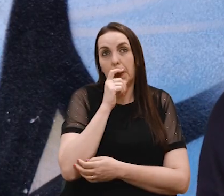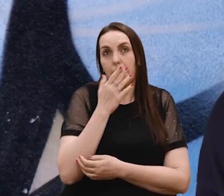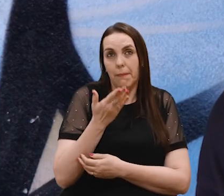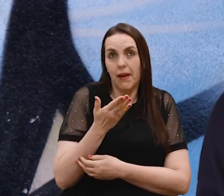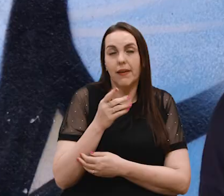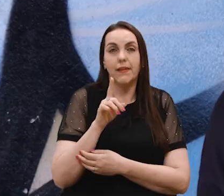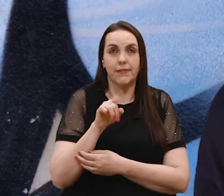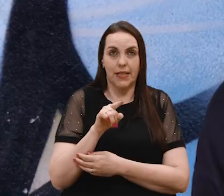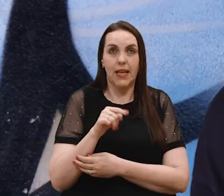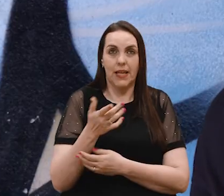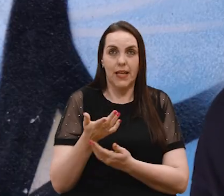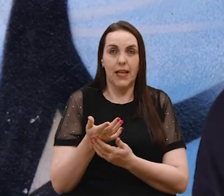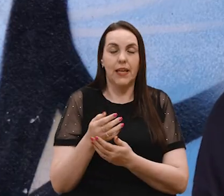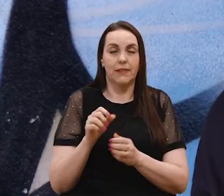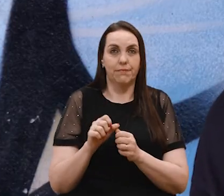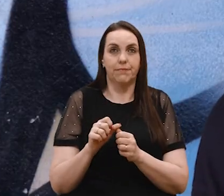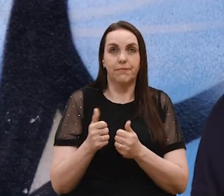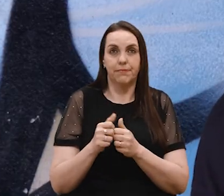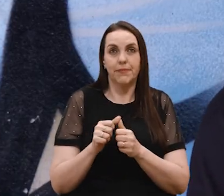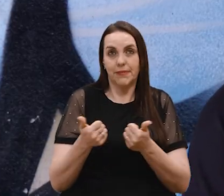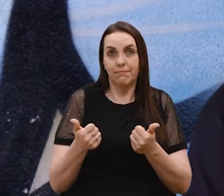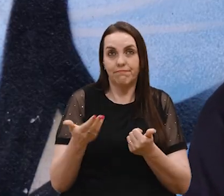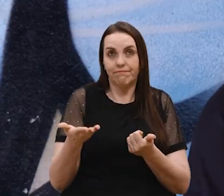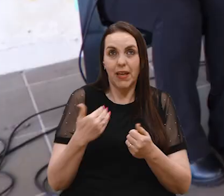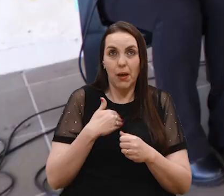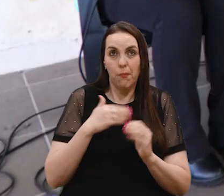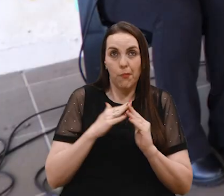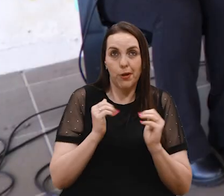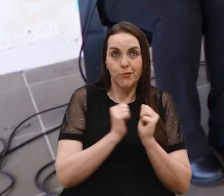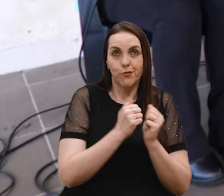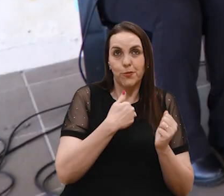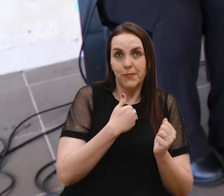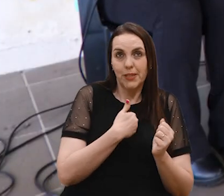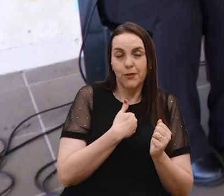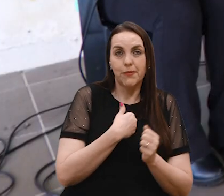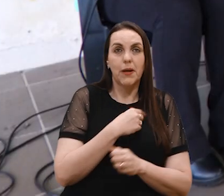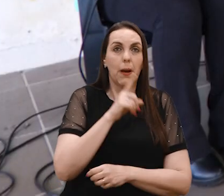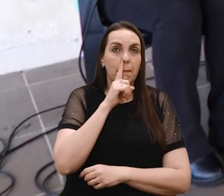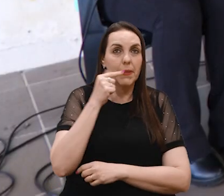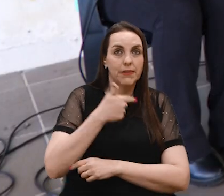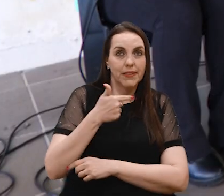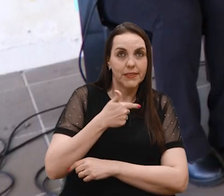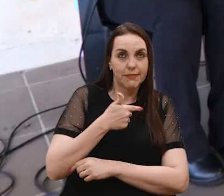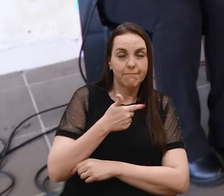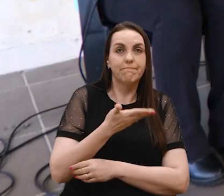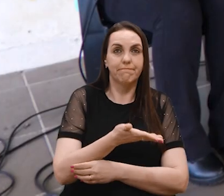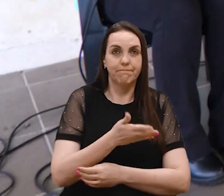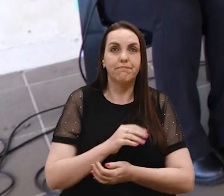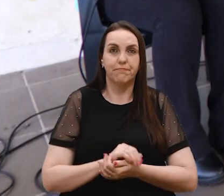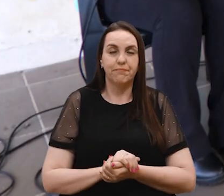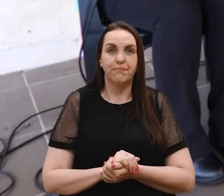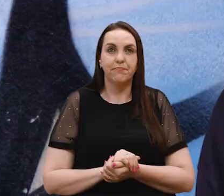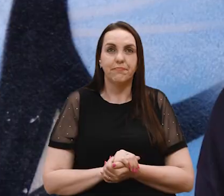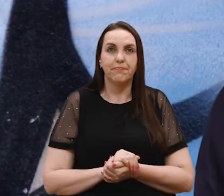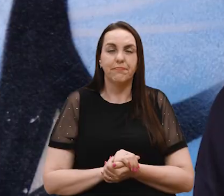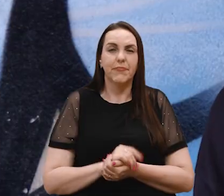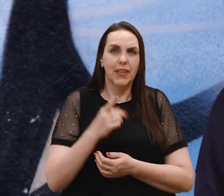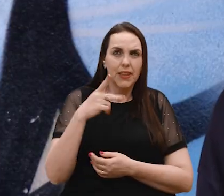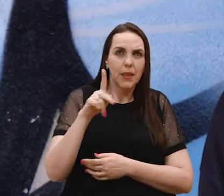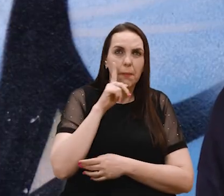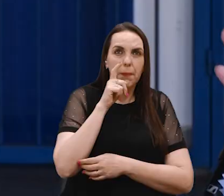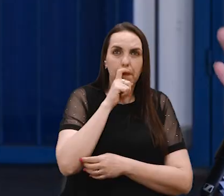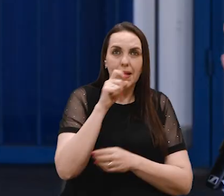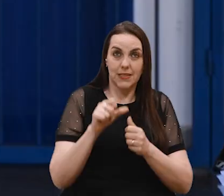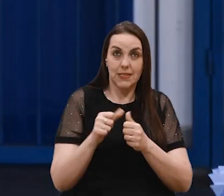pai é Davis Jr., que ele mora aqui comigo, junto à minha madrastra, que é a Darlimar. Teus pais